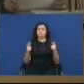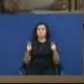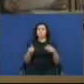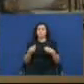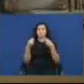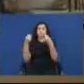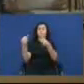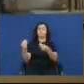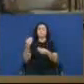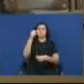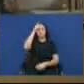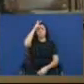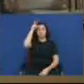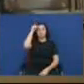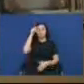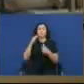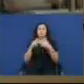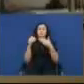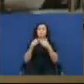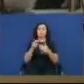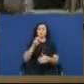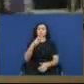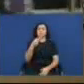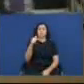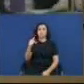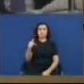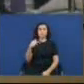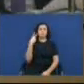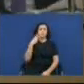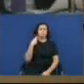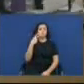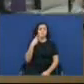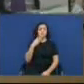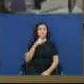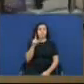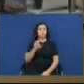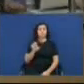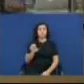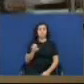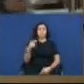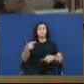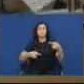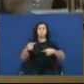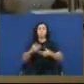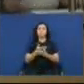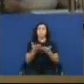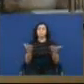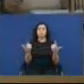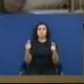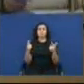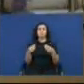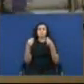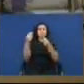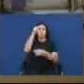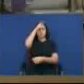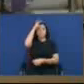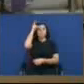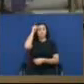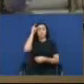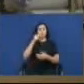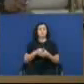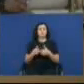Não havendo ao Executivo. Requerimento 537, vereador José Roberto Bernardo. Em discussão. Não havendo ao